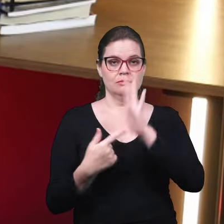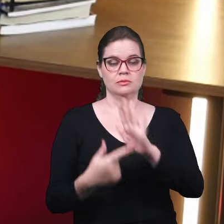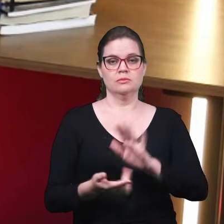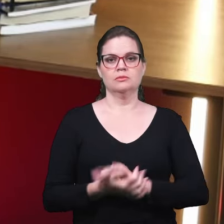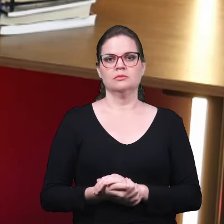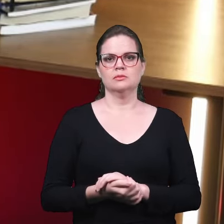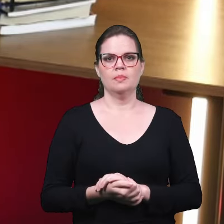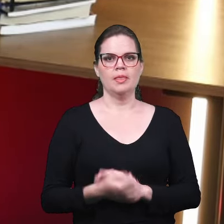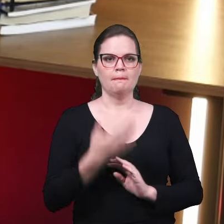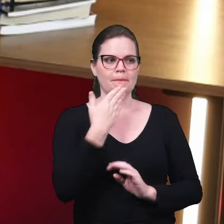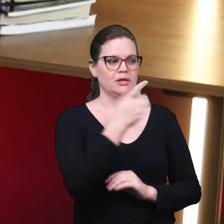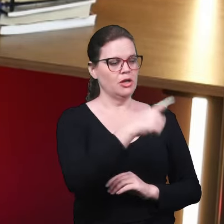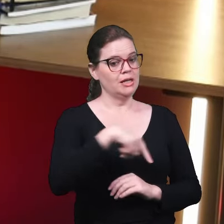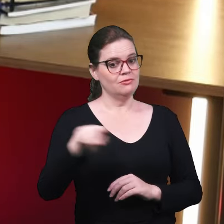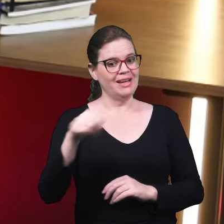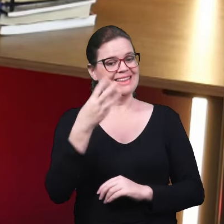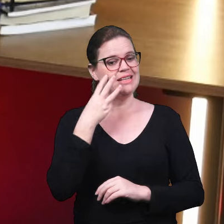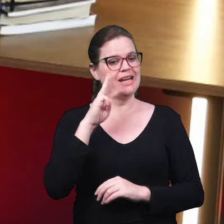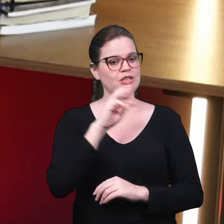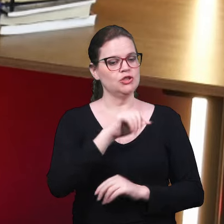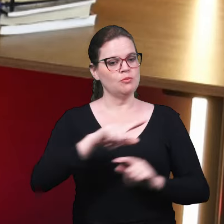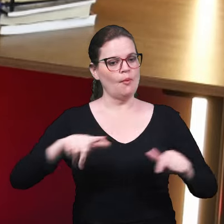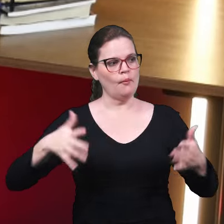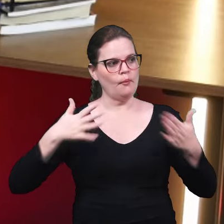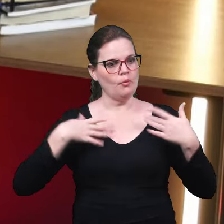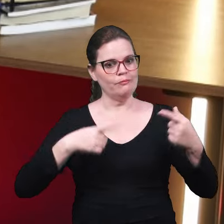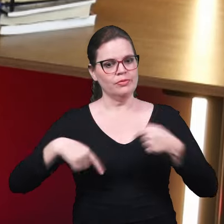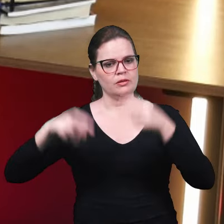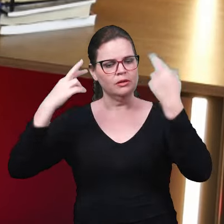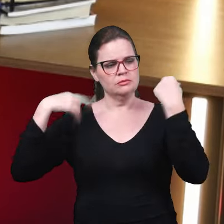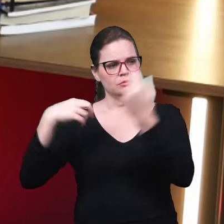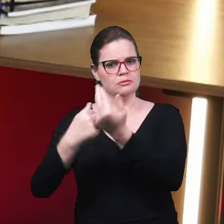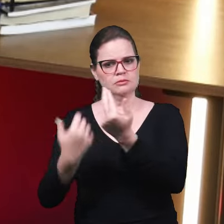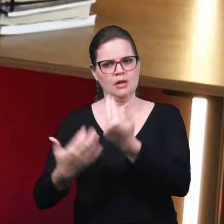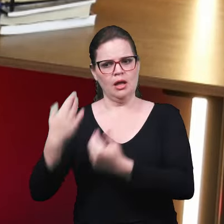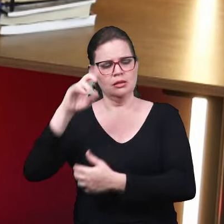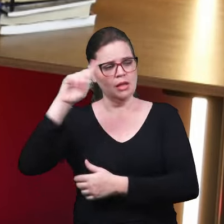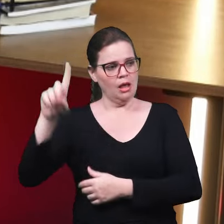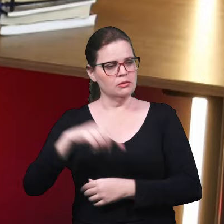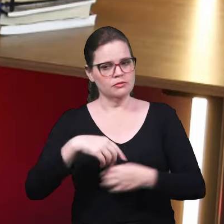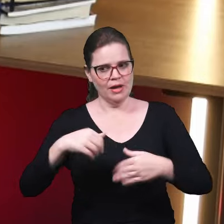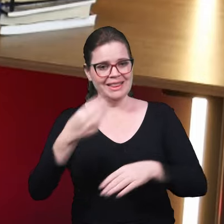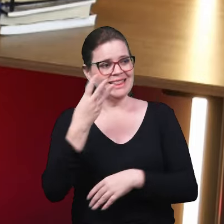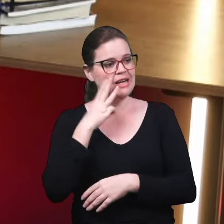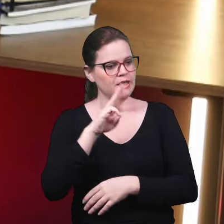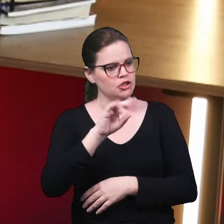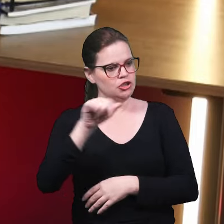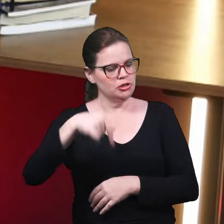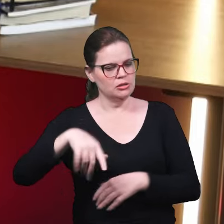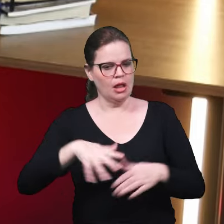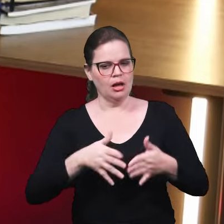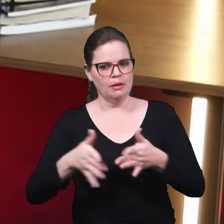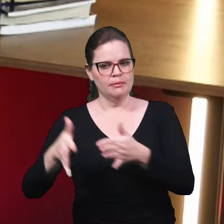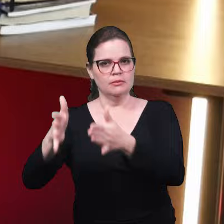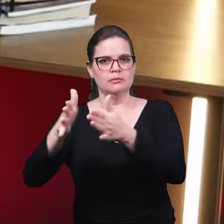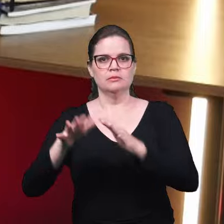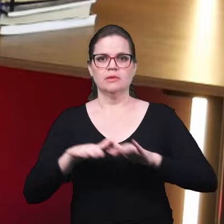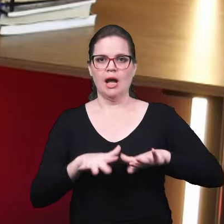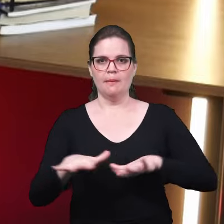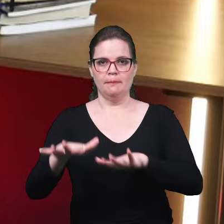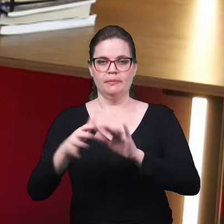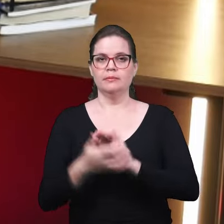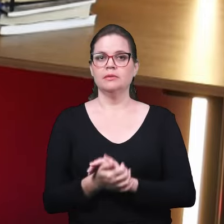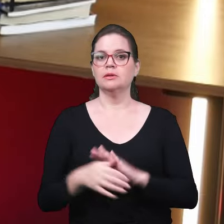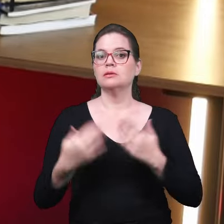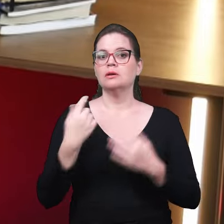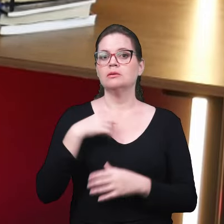que eles possam caminhar 3 dias e no deserto sacrificar a mim, né? Glorificar ao meu nome, né? Então, o que Deus ele